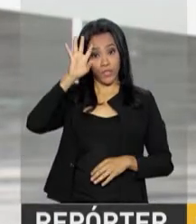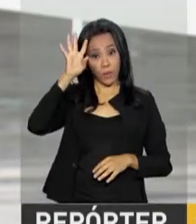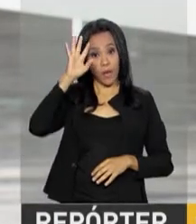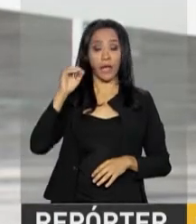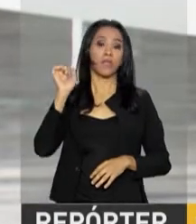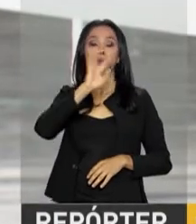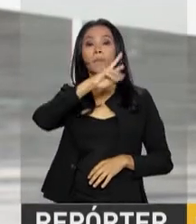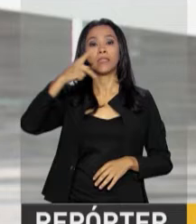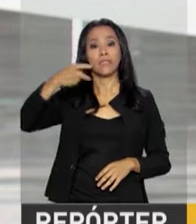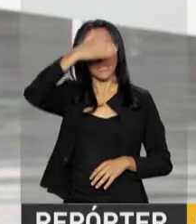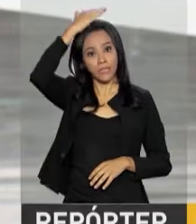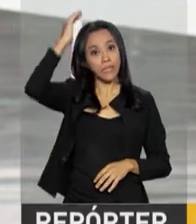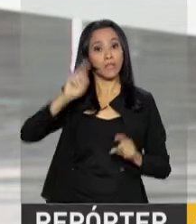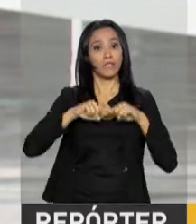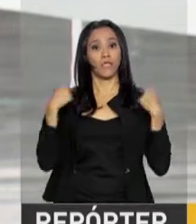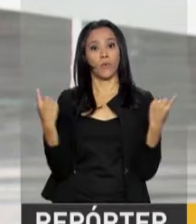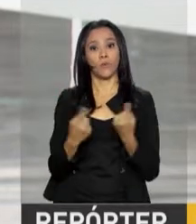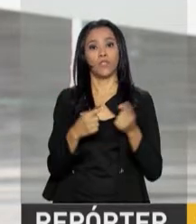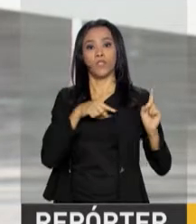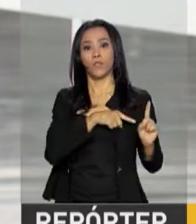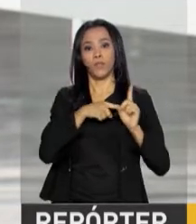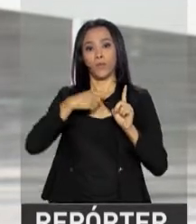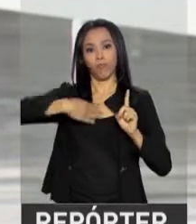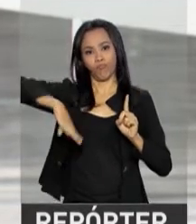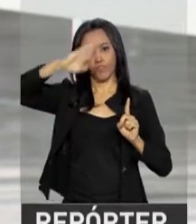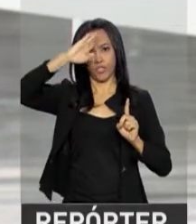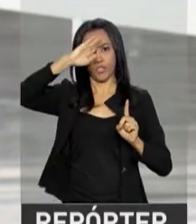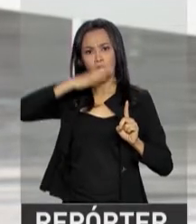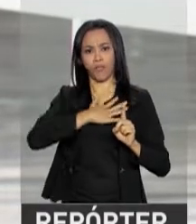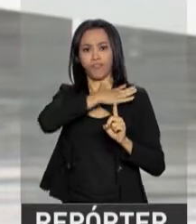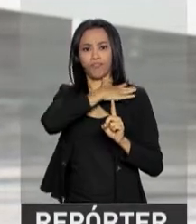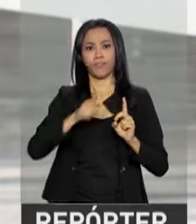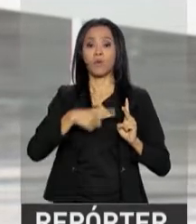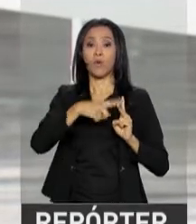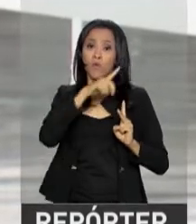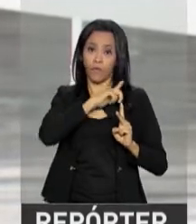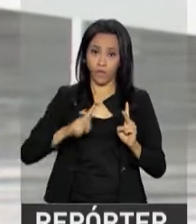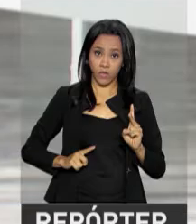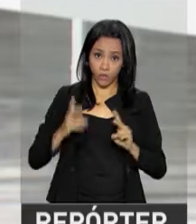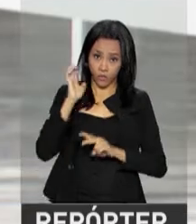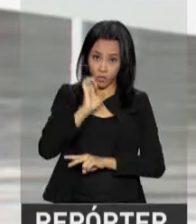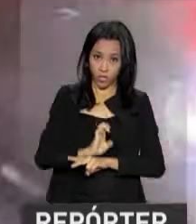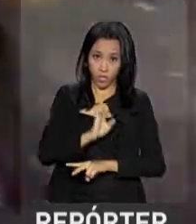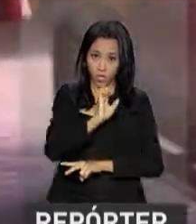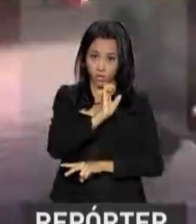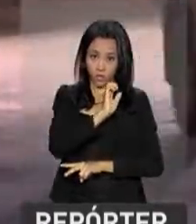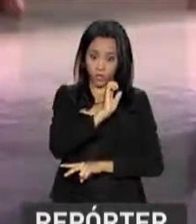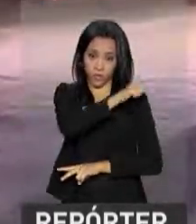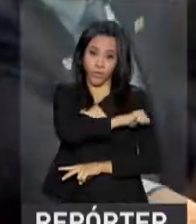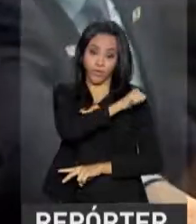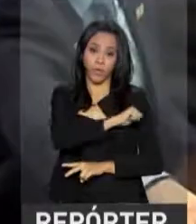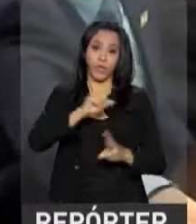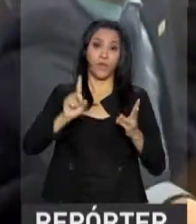reuniu com o interventor do rio de janeiro o general braga neto o governador do estado e ministros paraná no centro